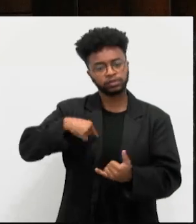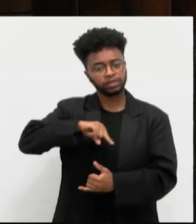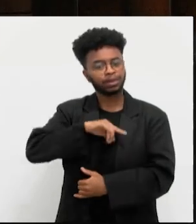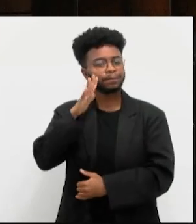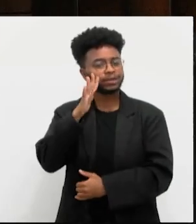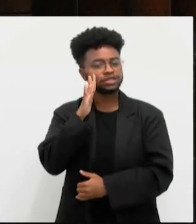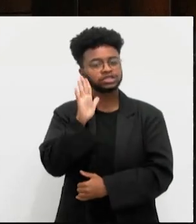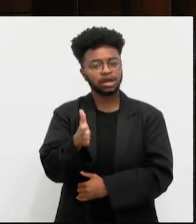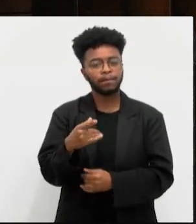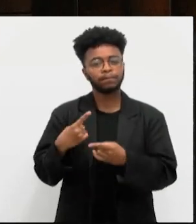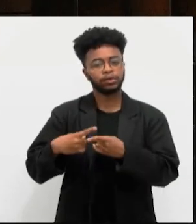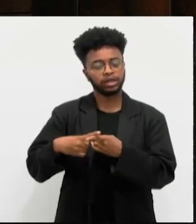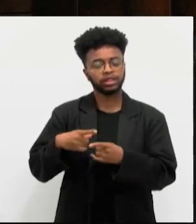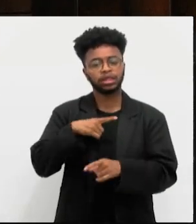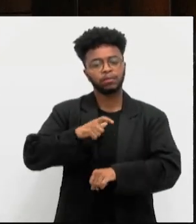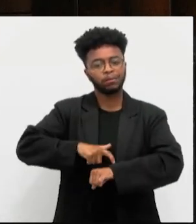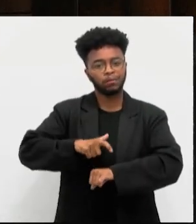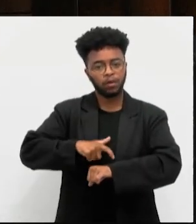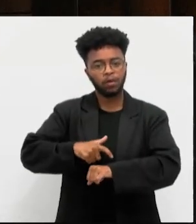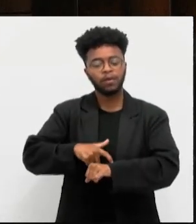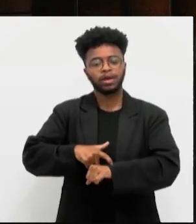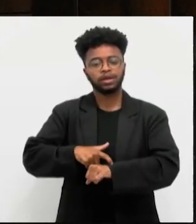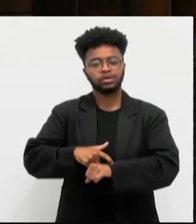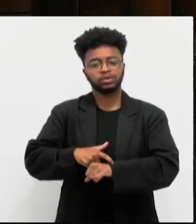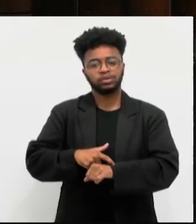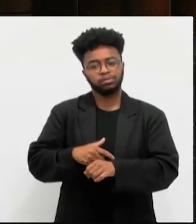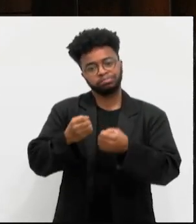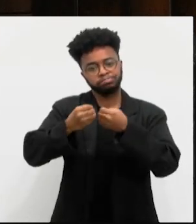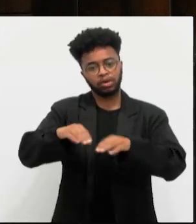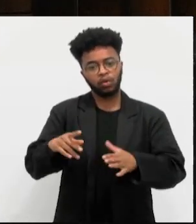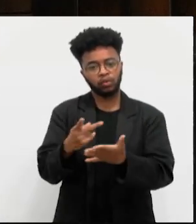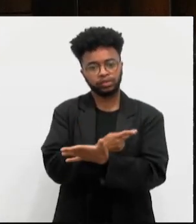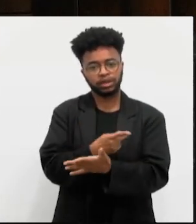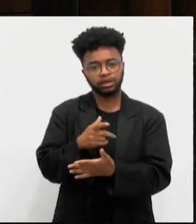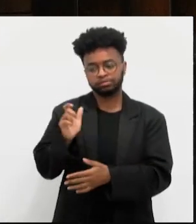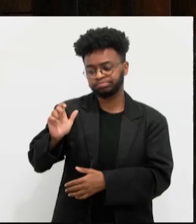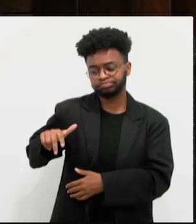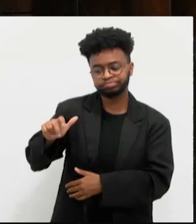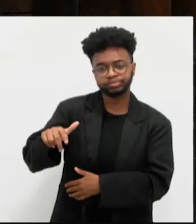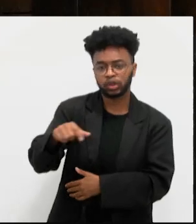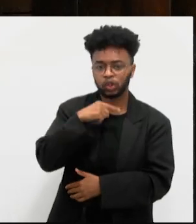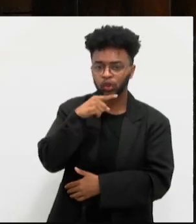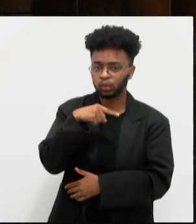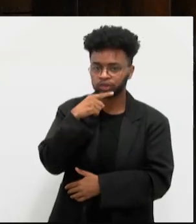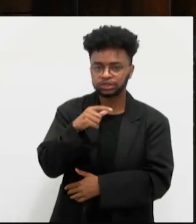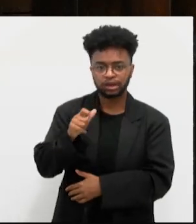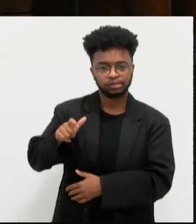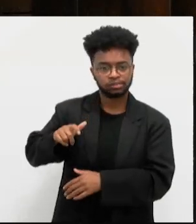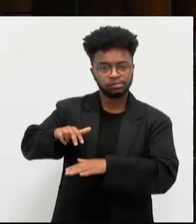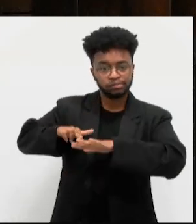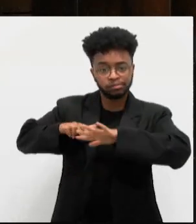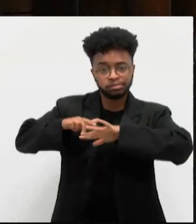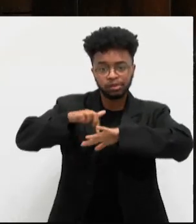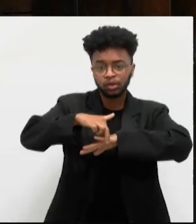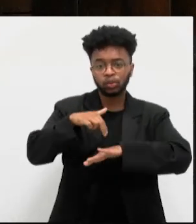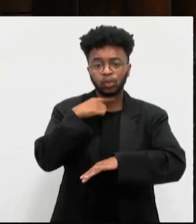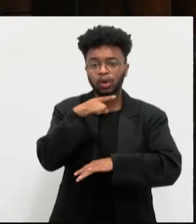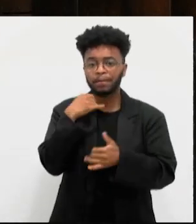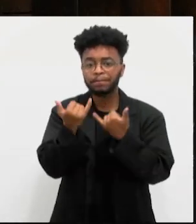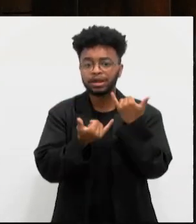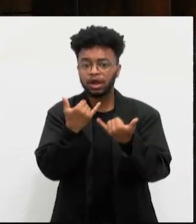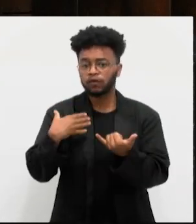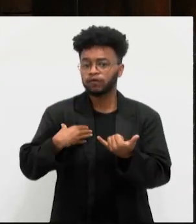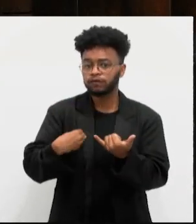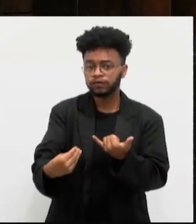hora a conta chega. Subir uma simples escada. Andar 100 metros. Brincar com o seu filho, com a sua